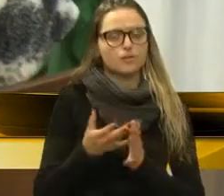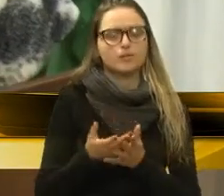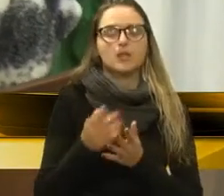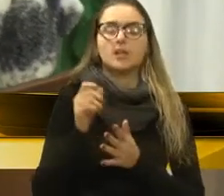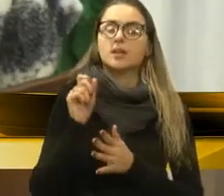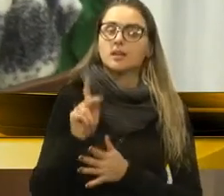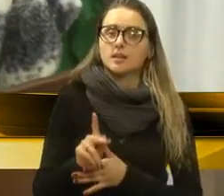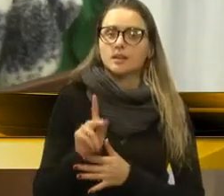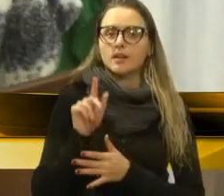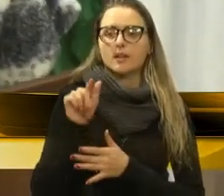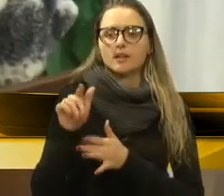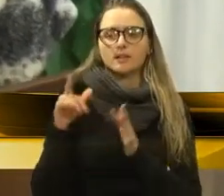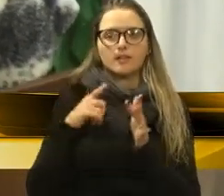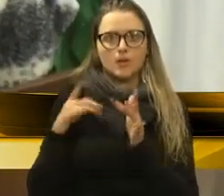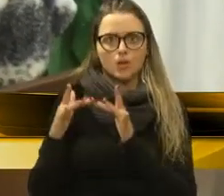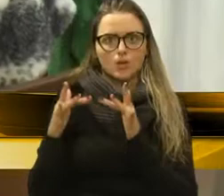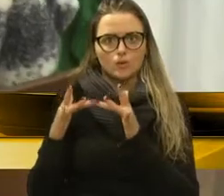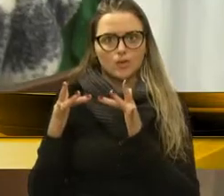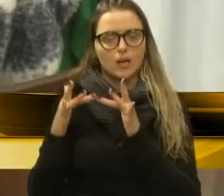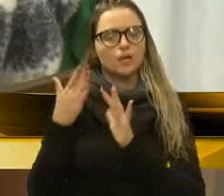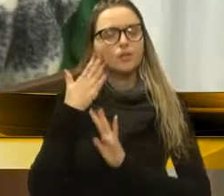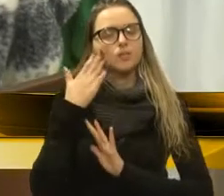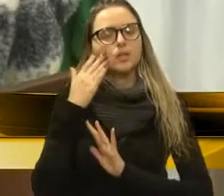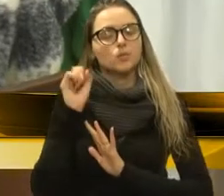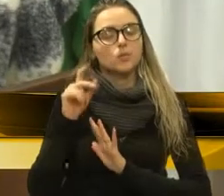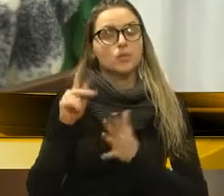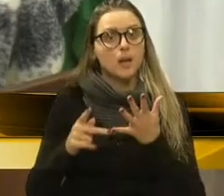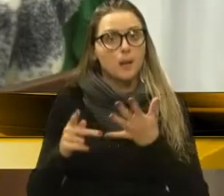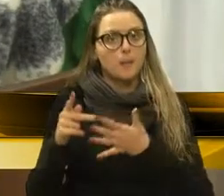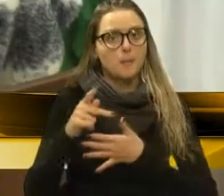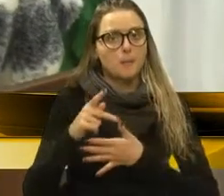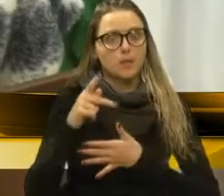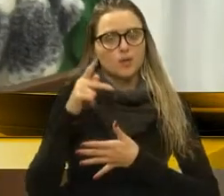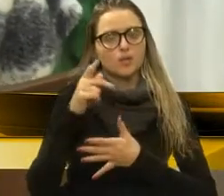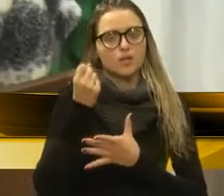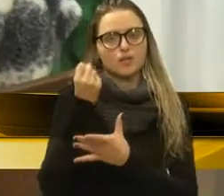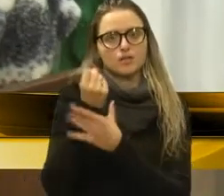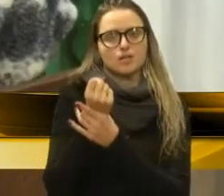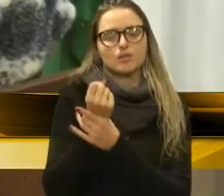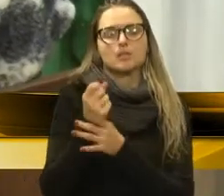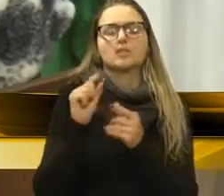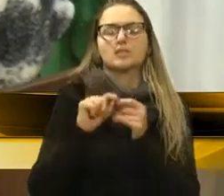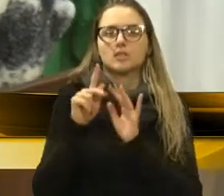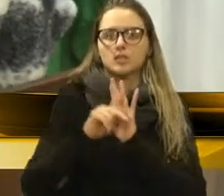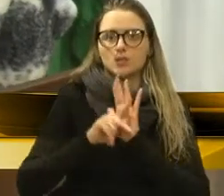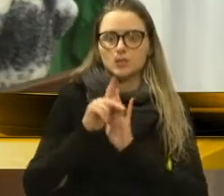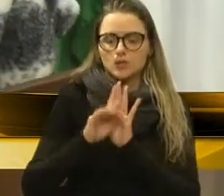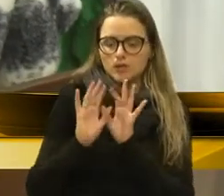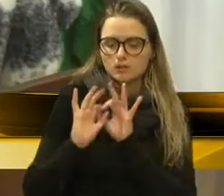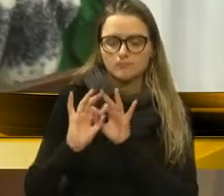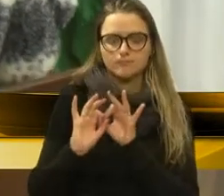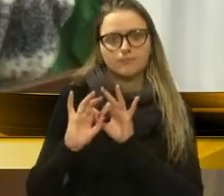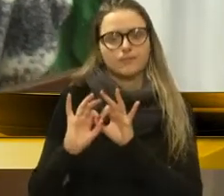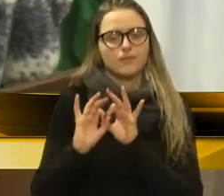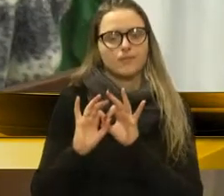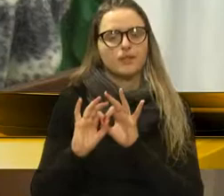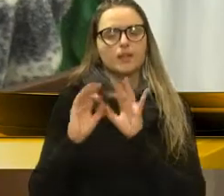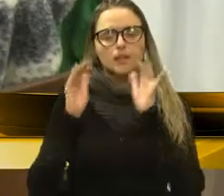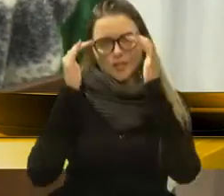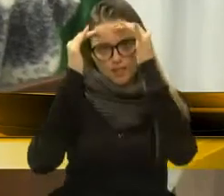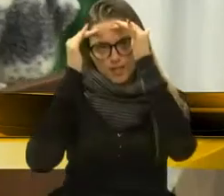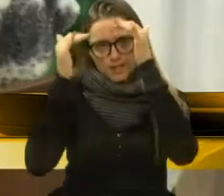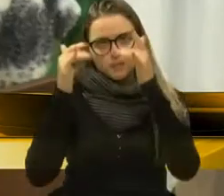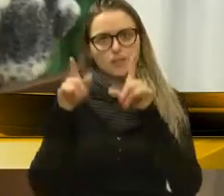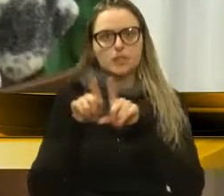quem está lá na ponta, que sabe o que é prioridade para a segurança, nós fazermos um projeto integrado, seguindo a linha,